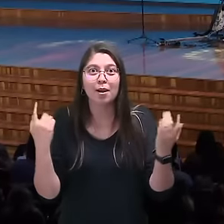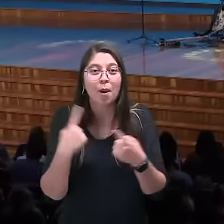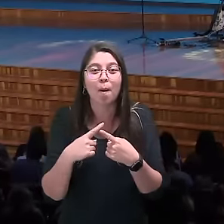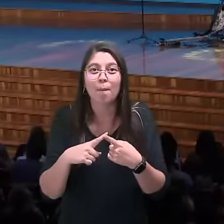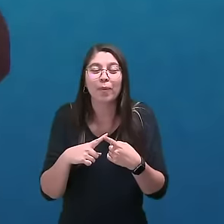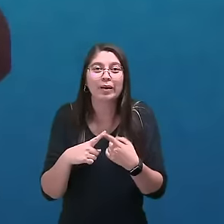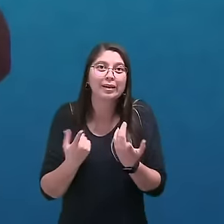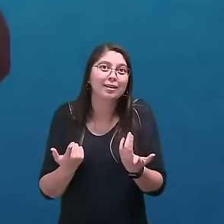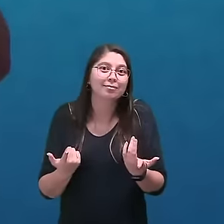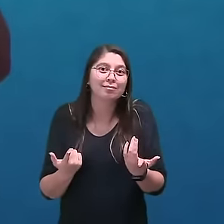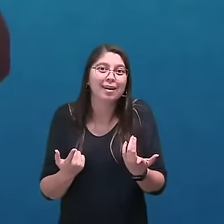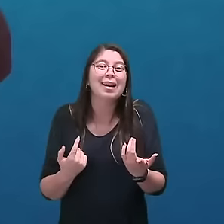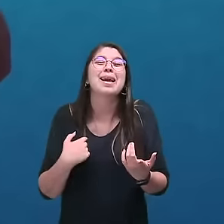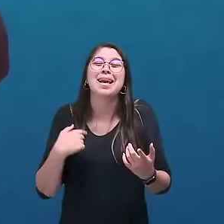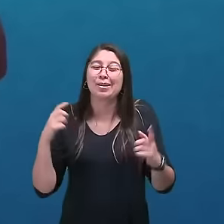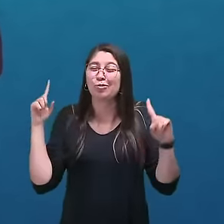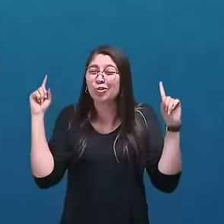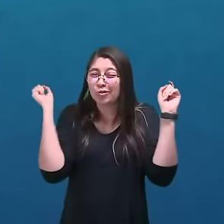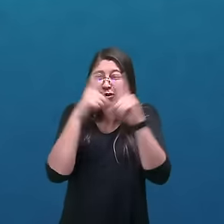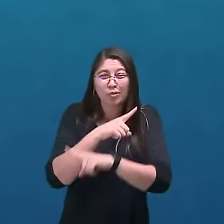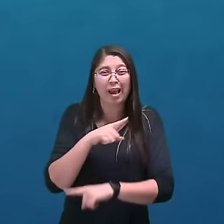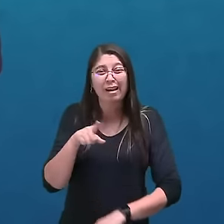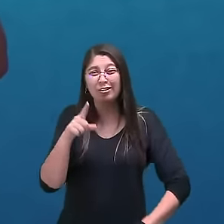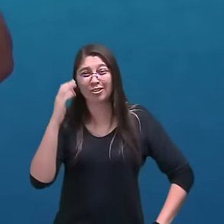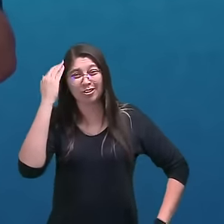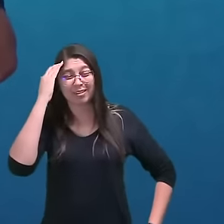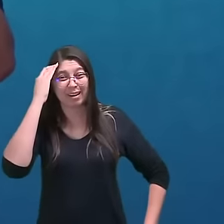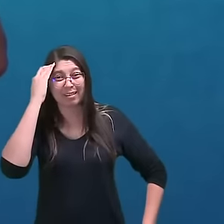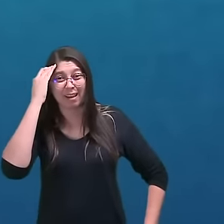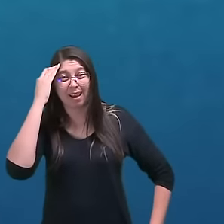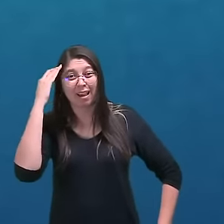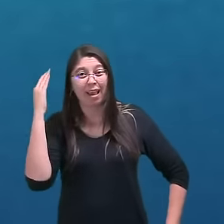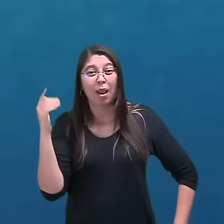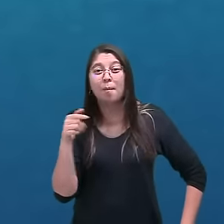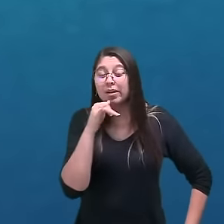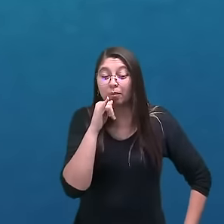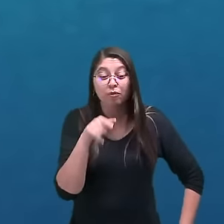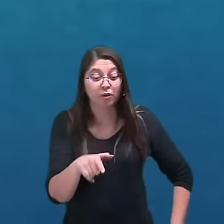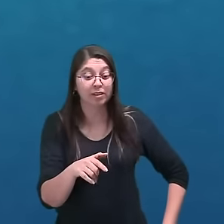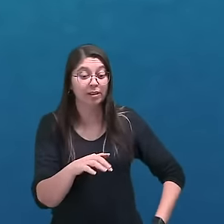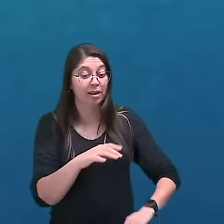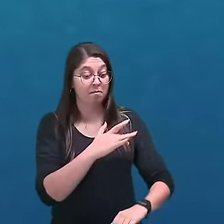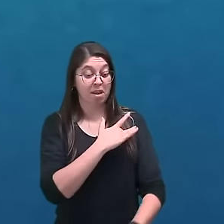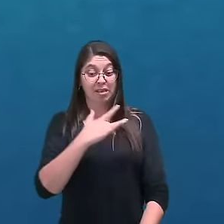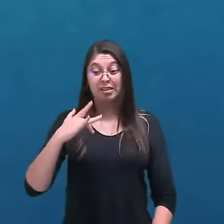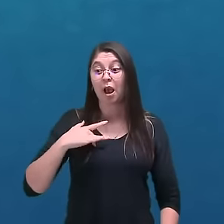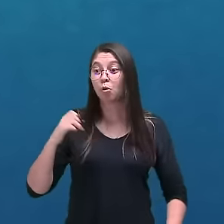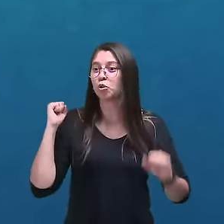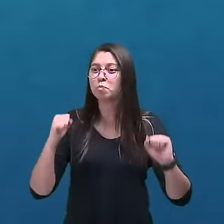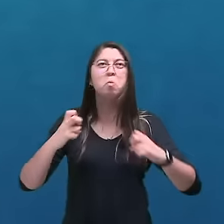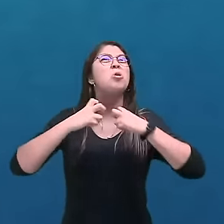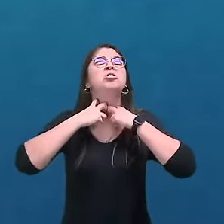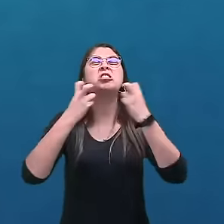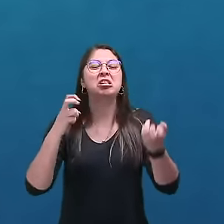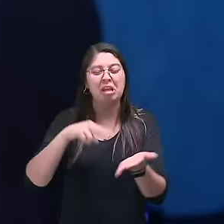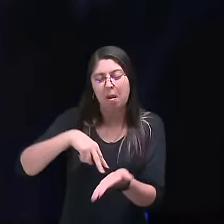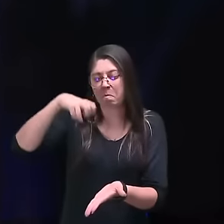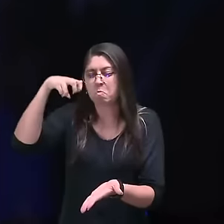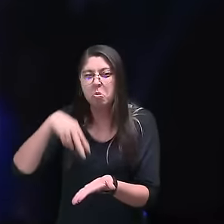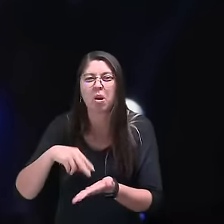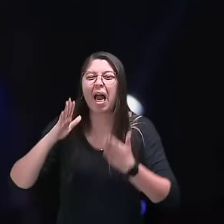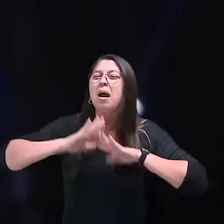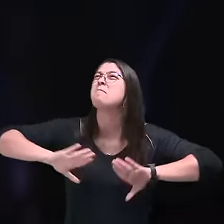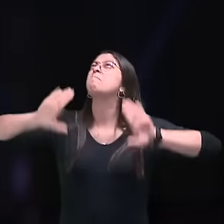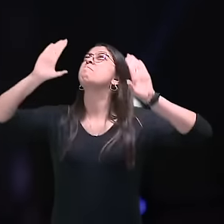Então eu tenho dificuldade de entender que homem que está sano, que uma mulher que está sana, que pode gritar, que pode pular, que pode levantar sua